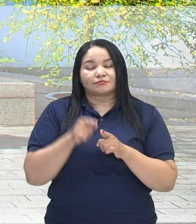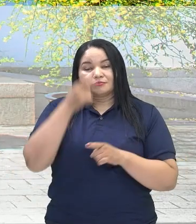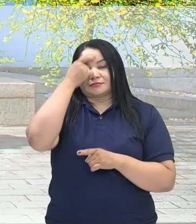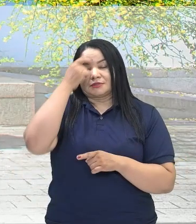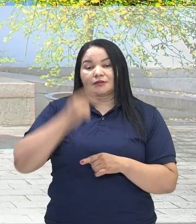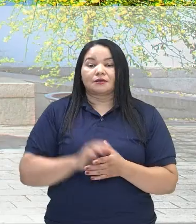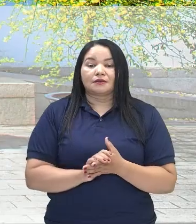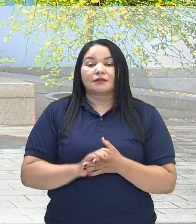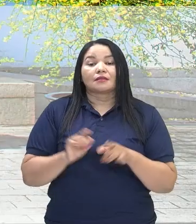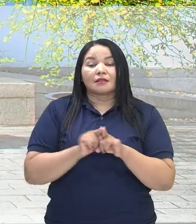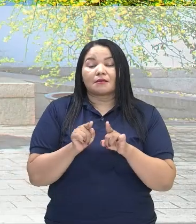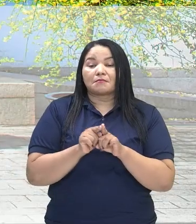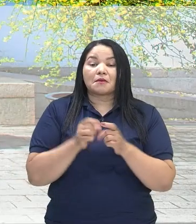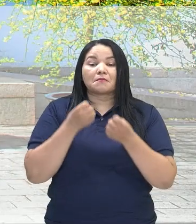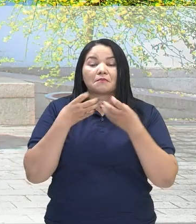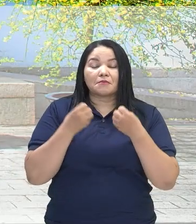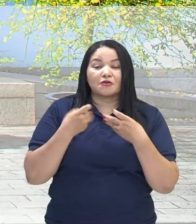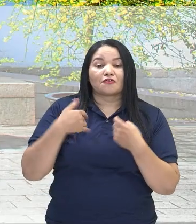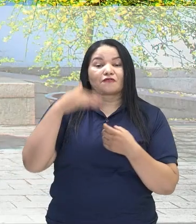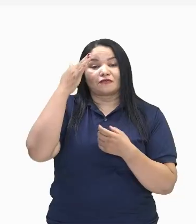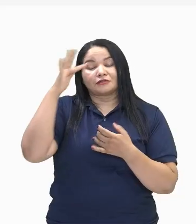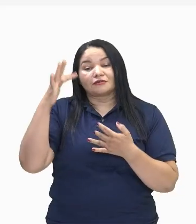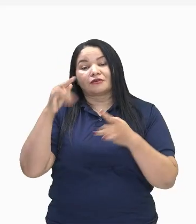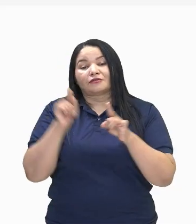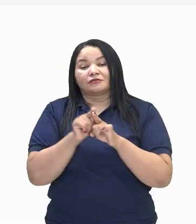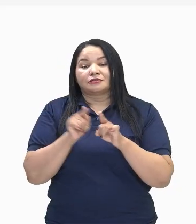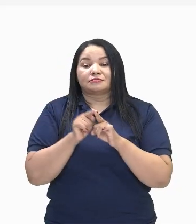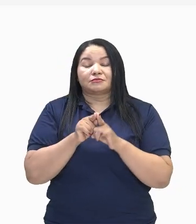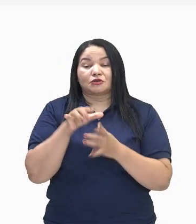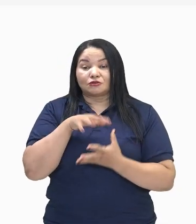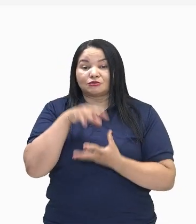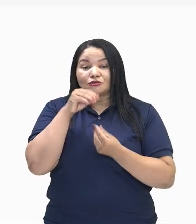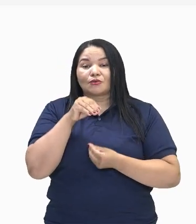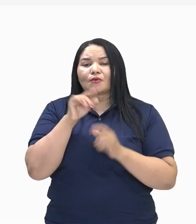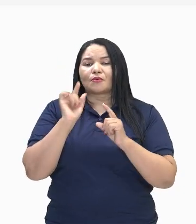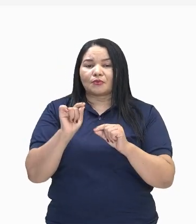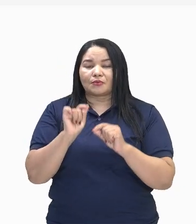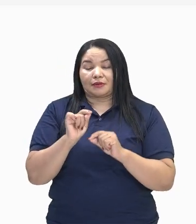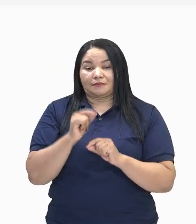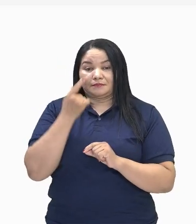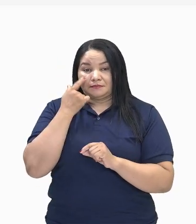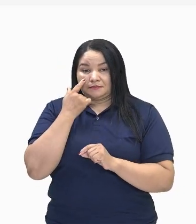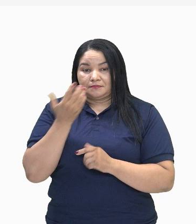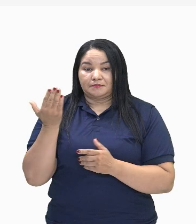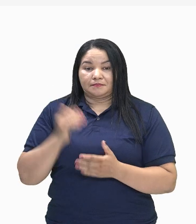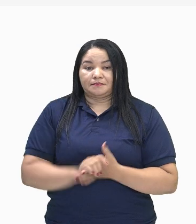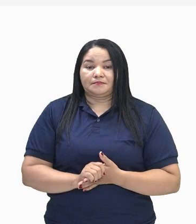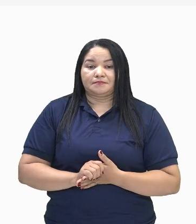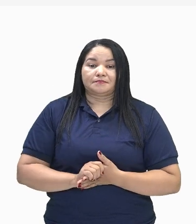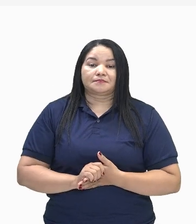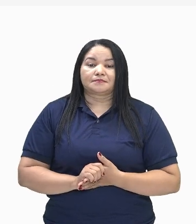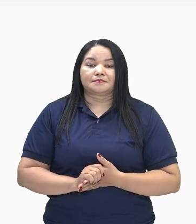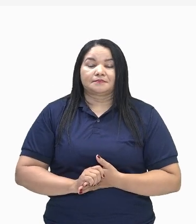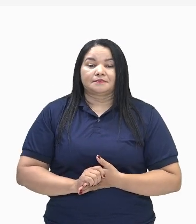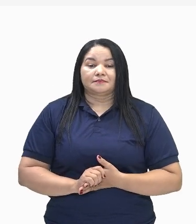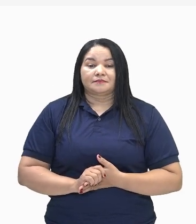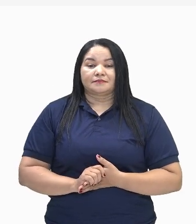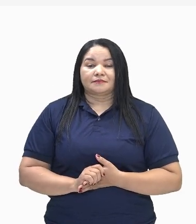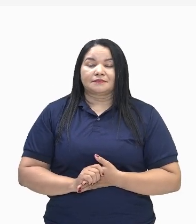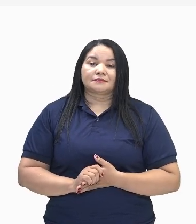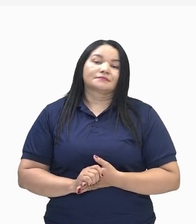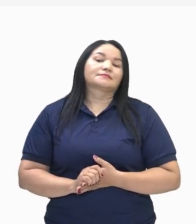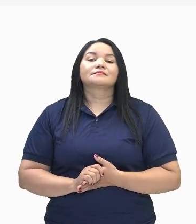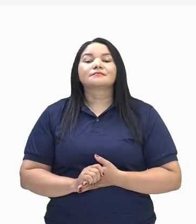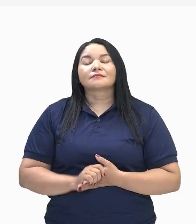benefícios filosóficos e espirituais. Observem aí. Bom, quando